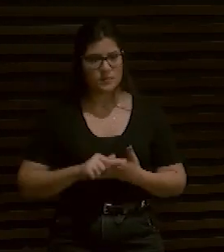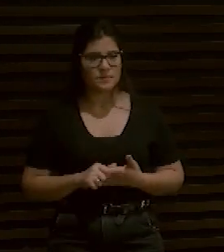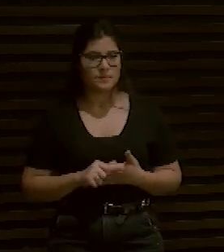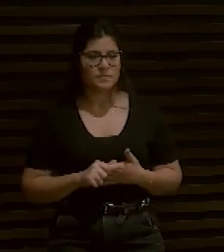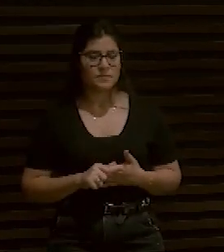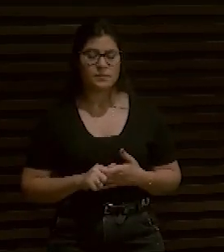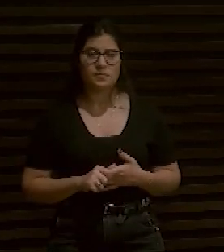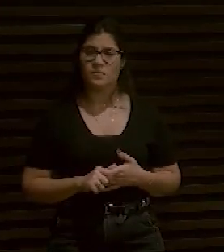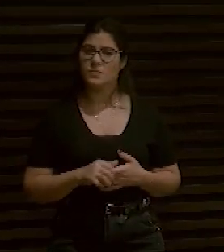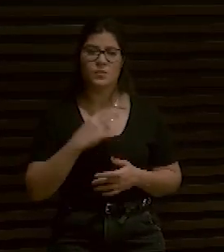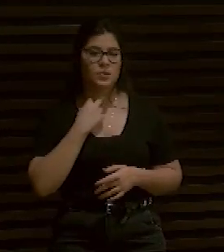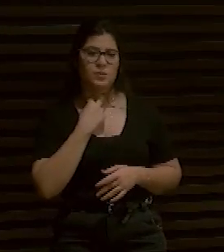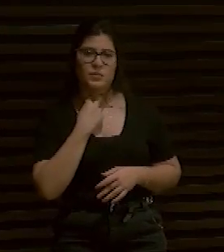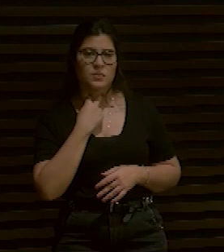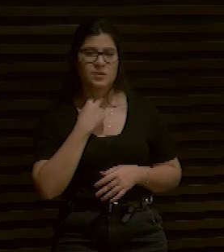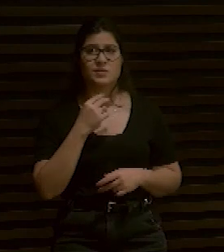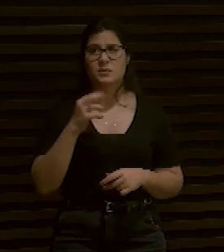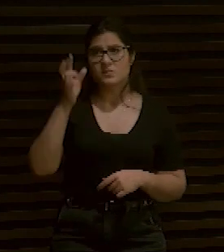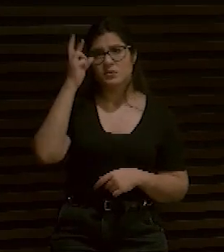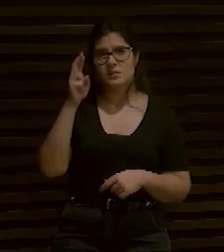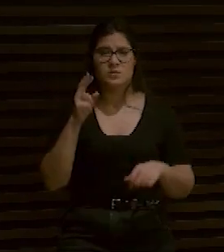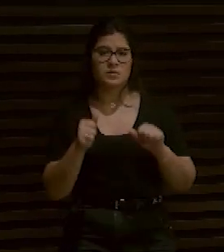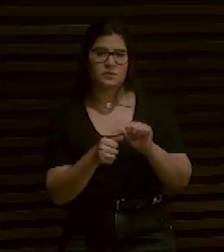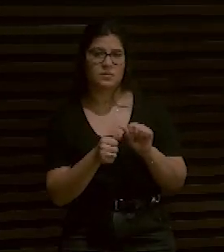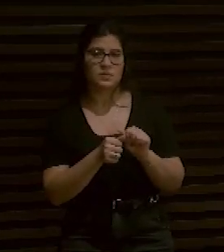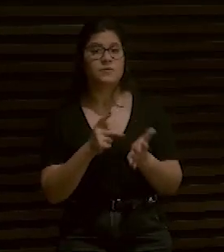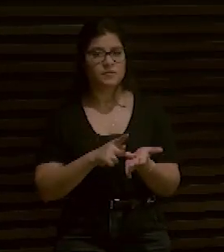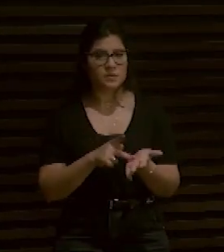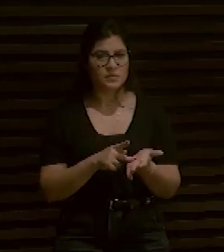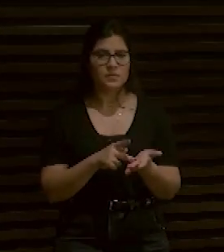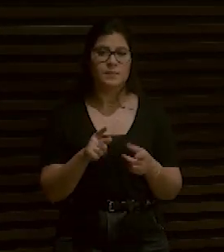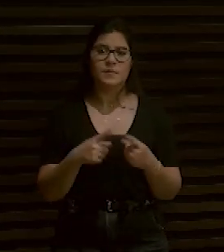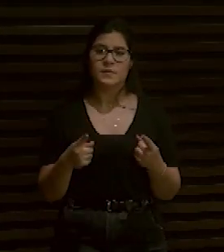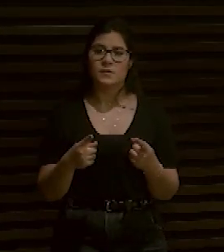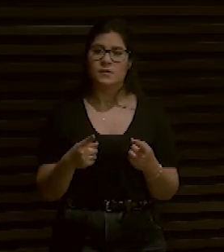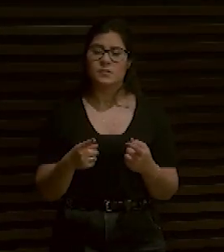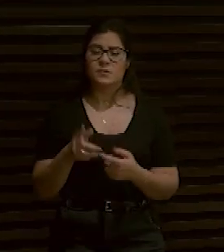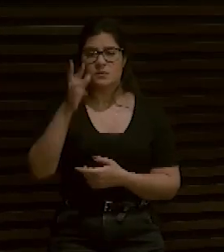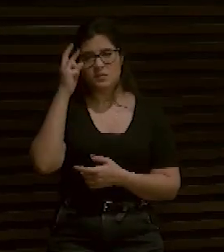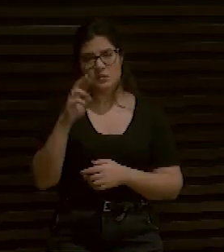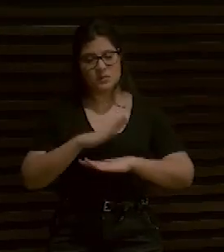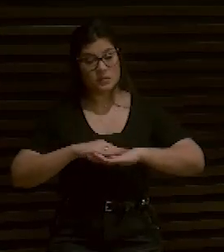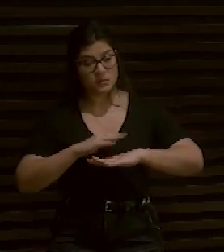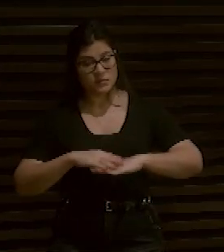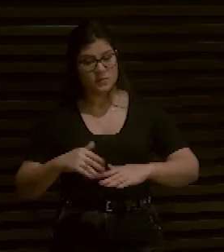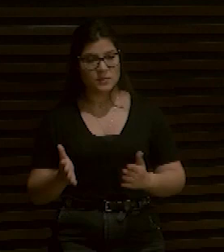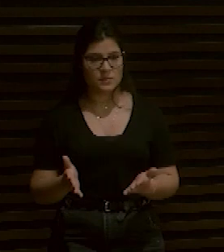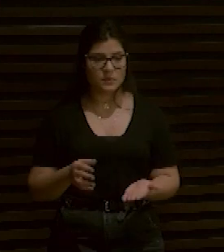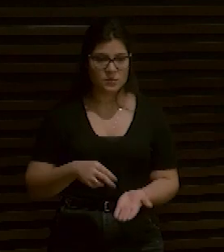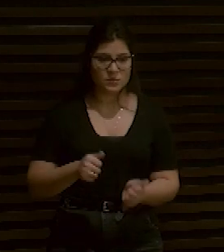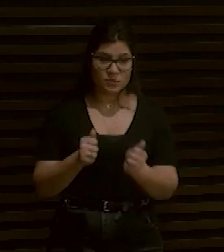Não dá para ficar colocando, mas o Senhor fará. É verdade que o Senhor fará. Mas Ele te chama para cooperar nessa